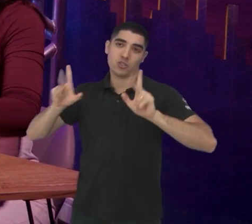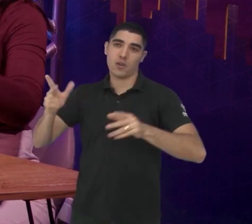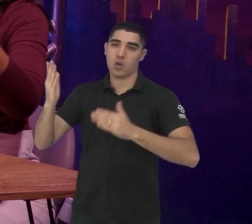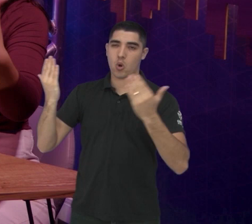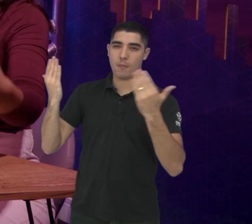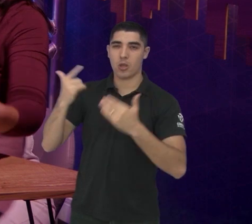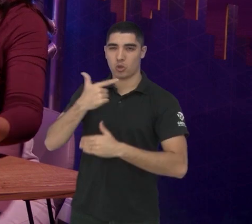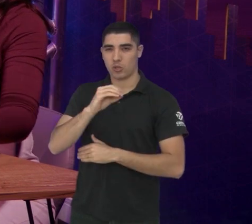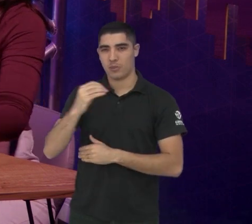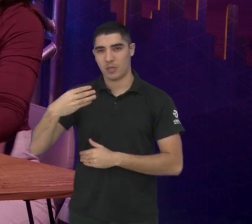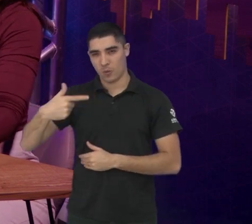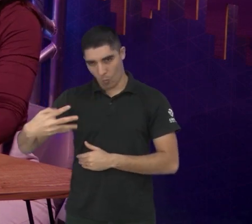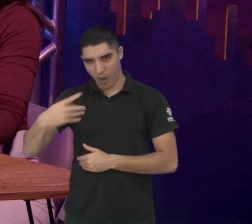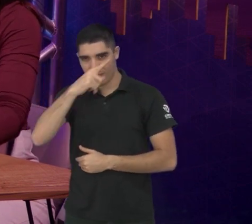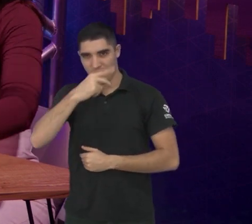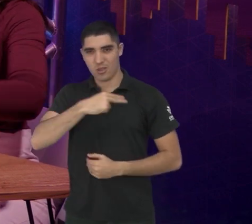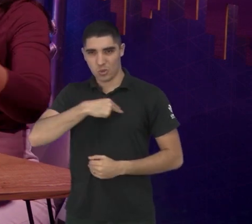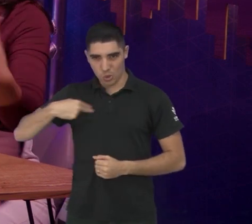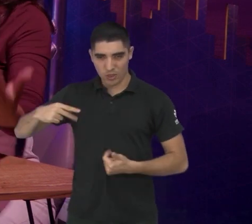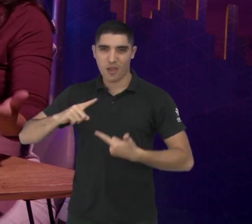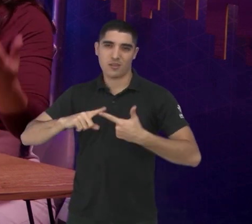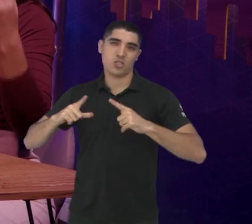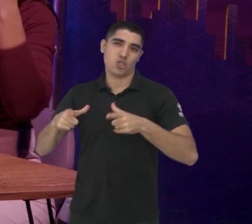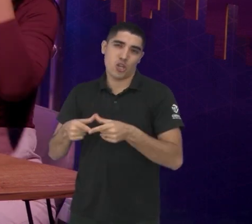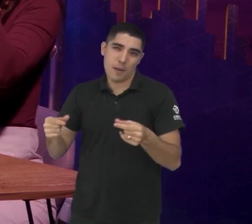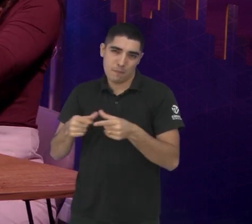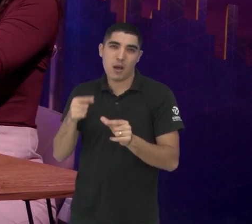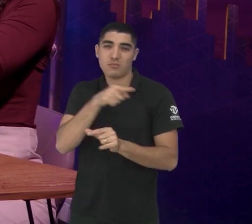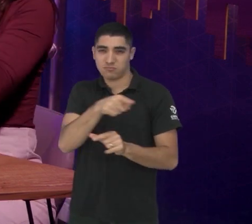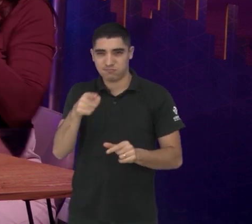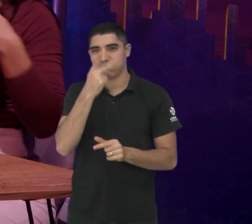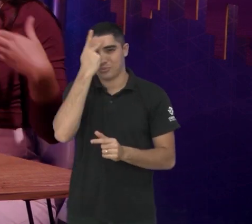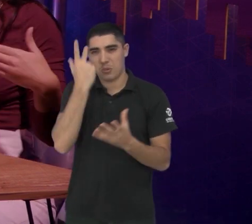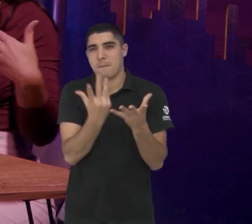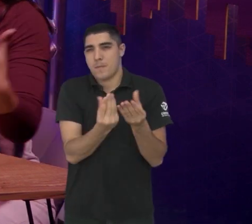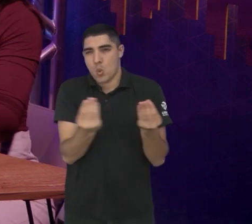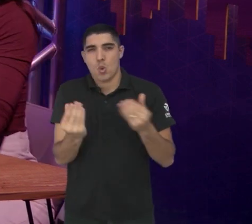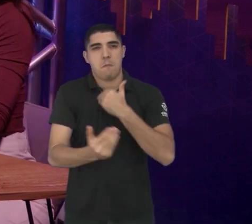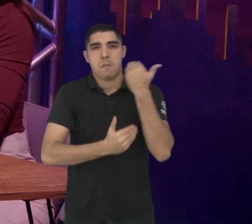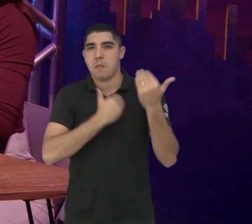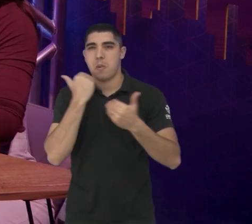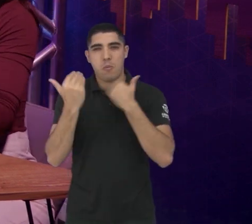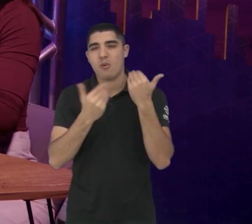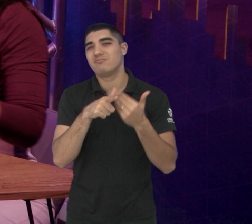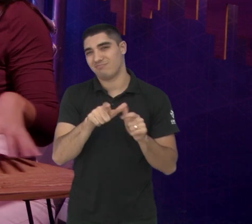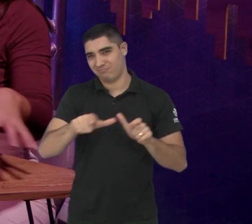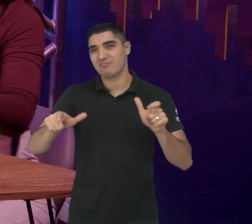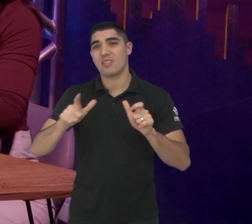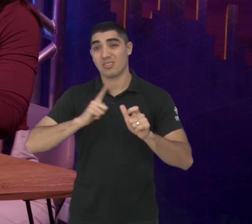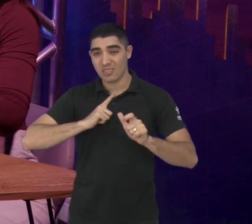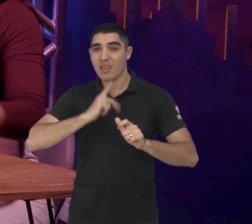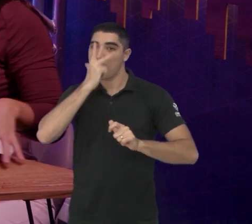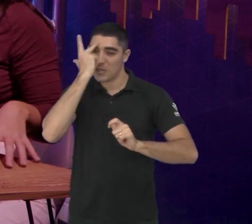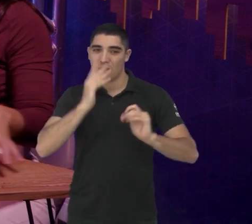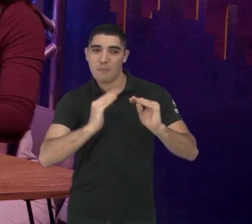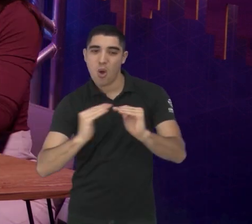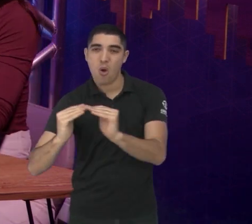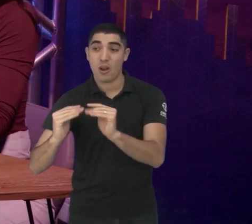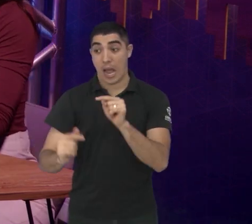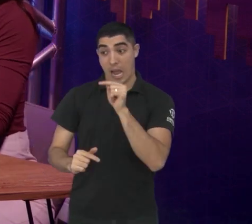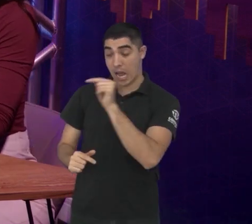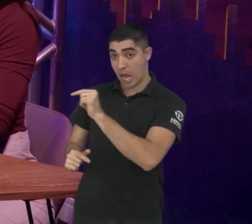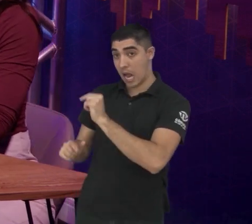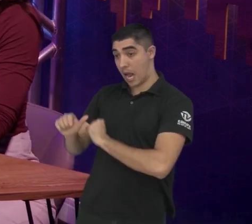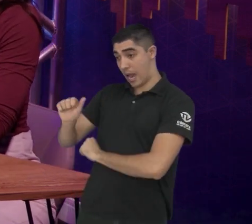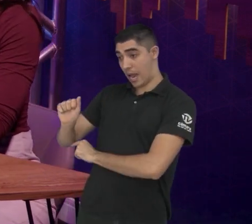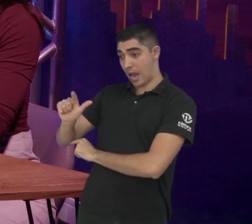do que aconteceu em 2004 na Indonésia, no Japão também, em que foram regiões costeiras, né, onde tem